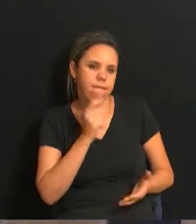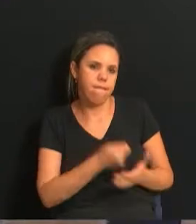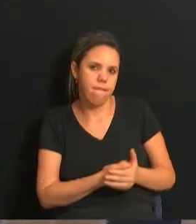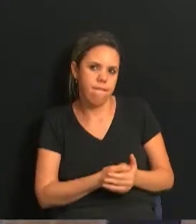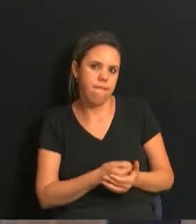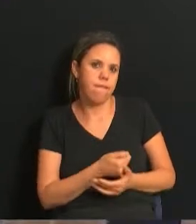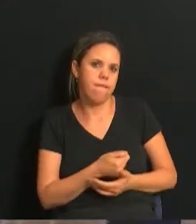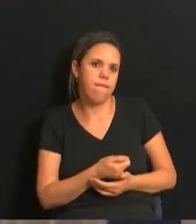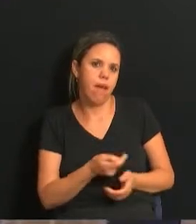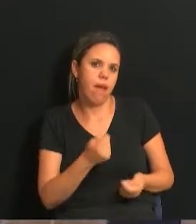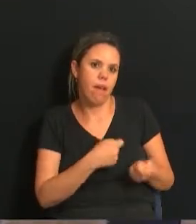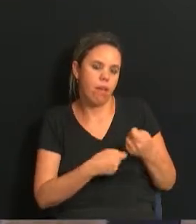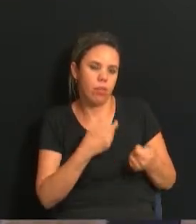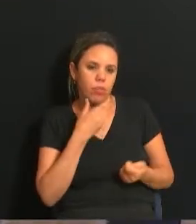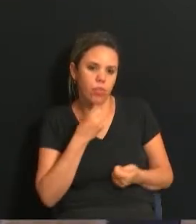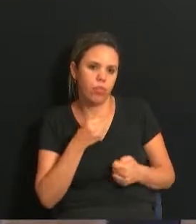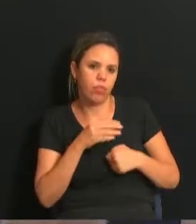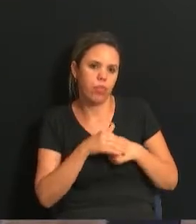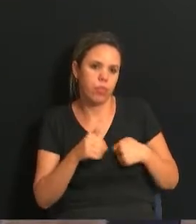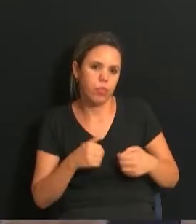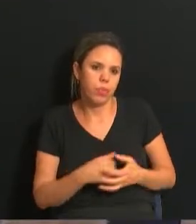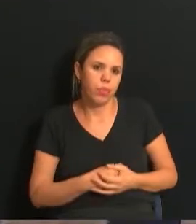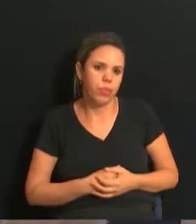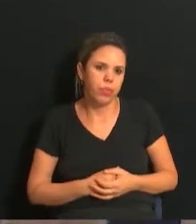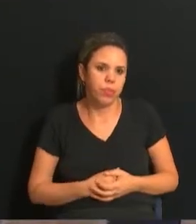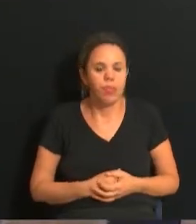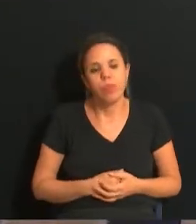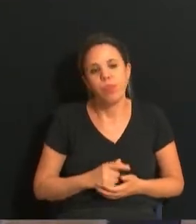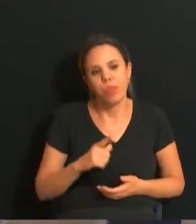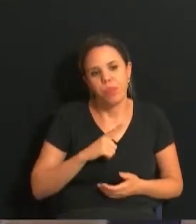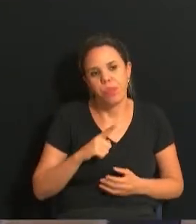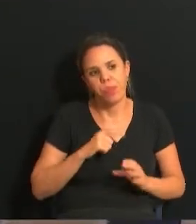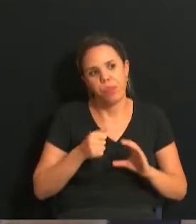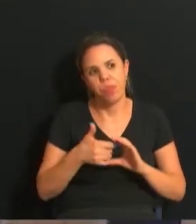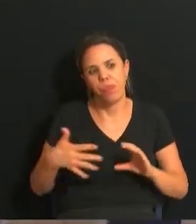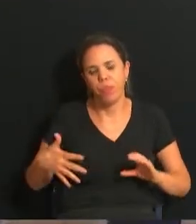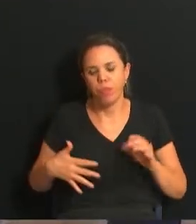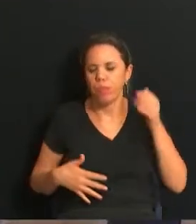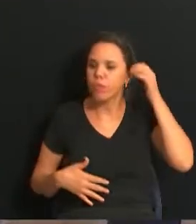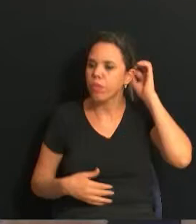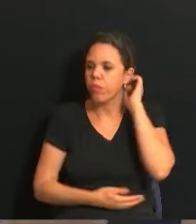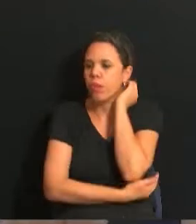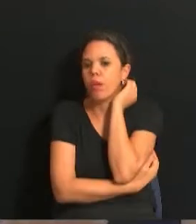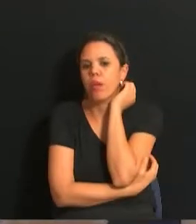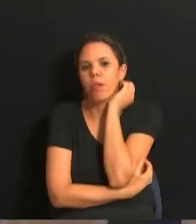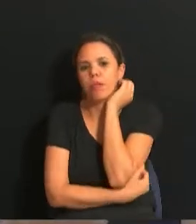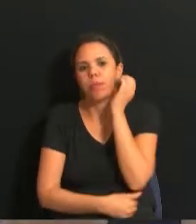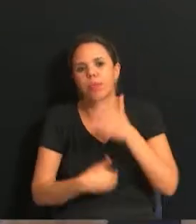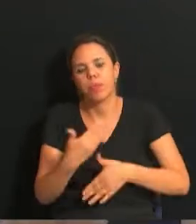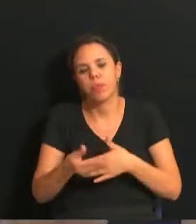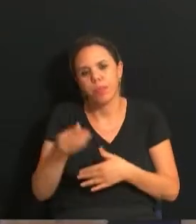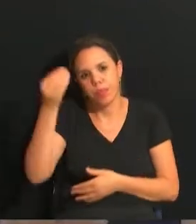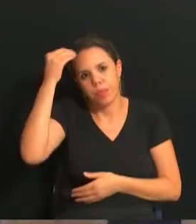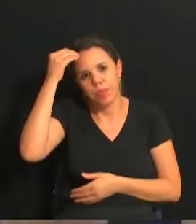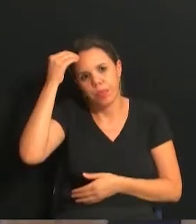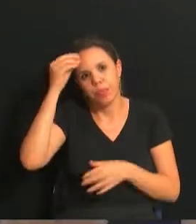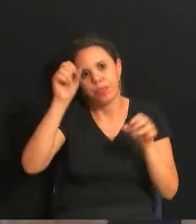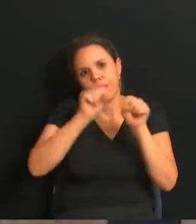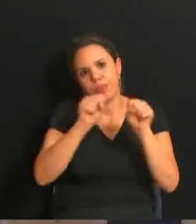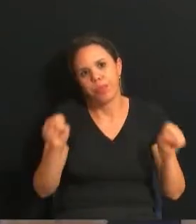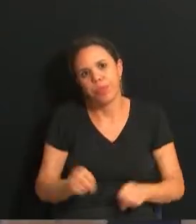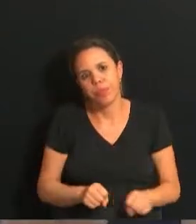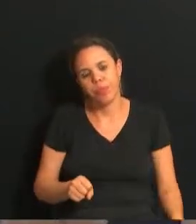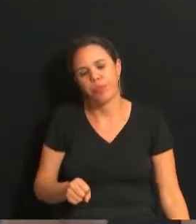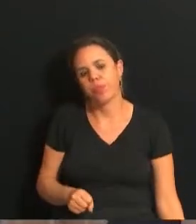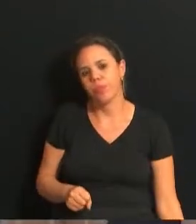dependência econômica e afetiva, né? Existe uma característica desse processo de violência, que é a culpabilização sistemática da